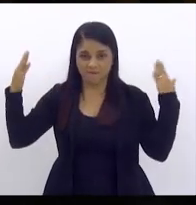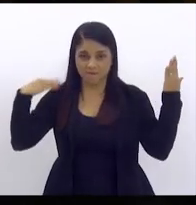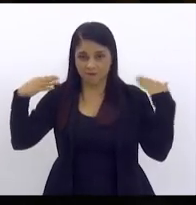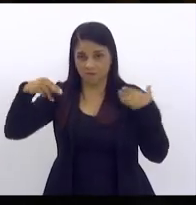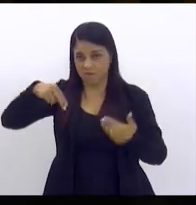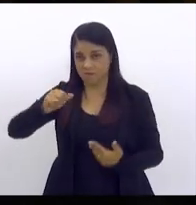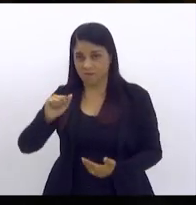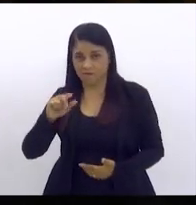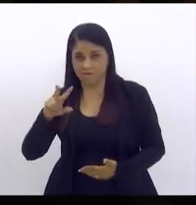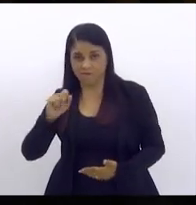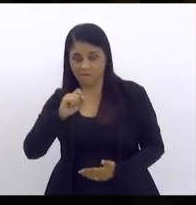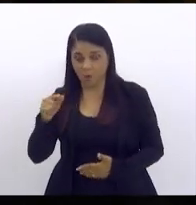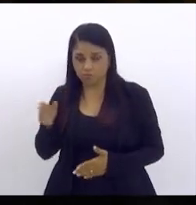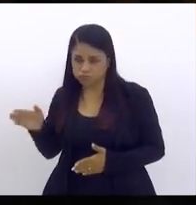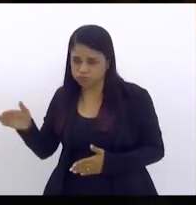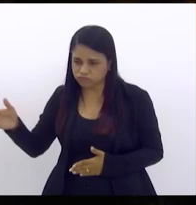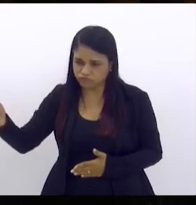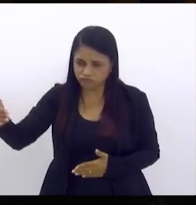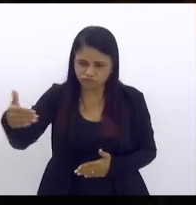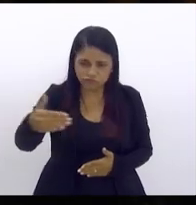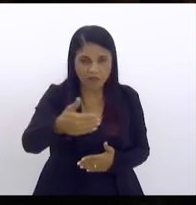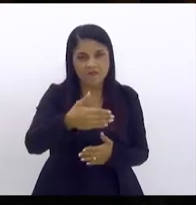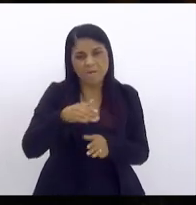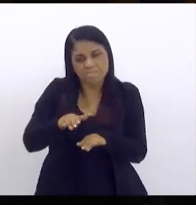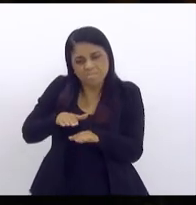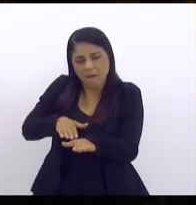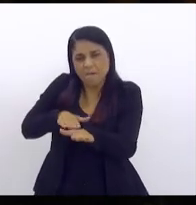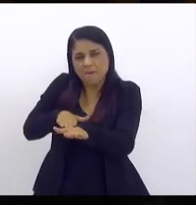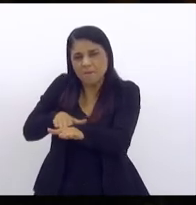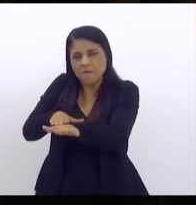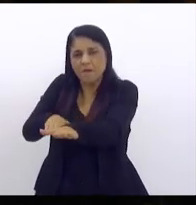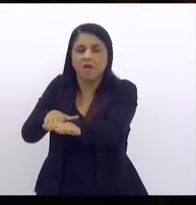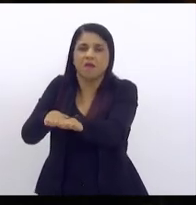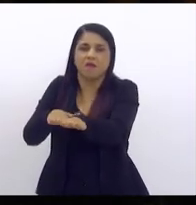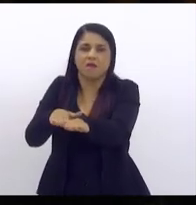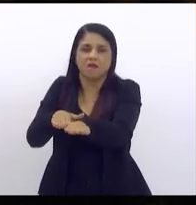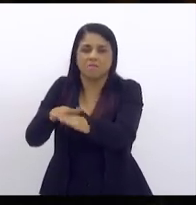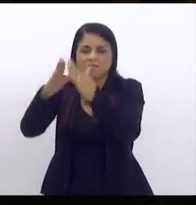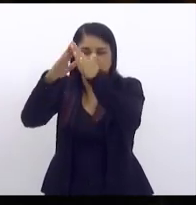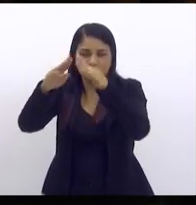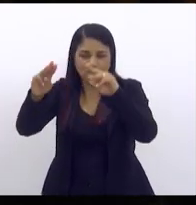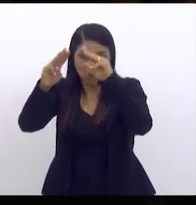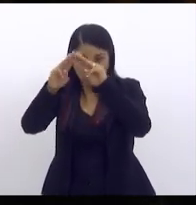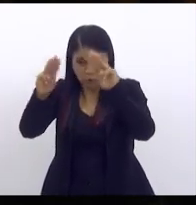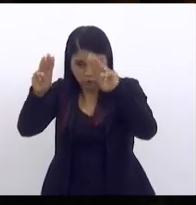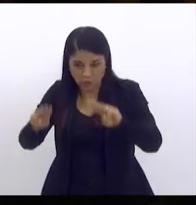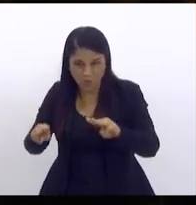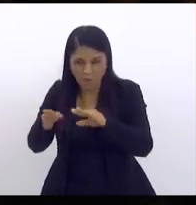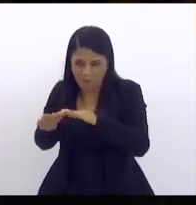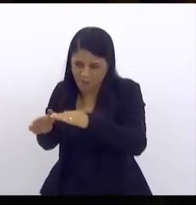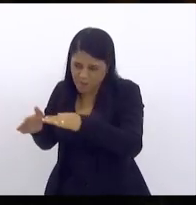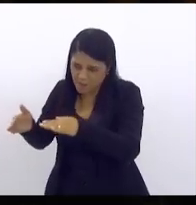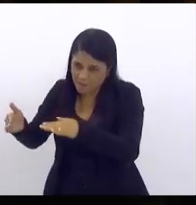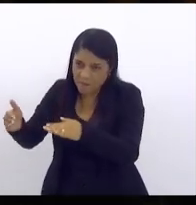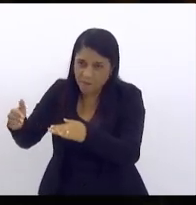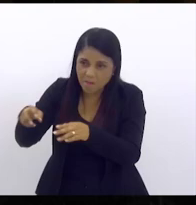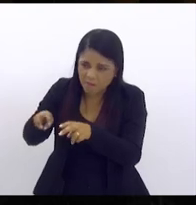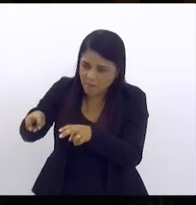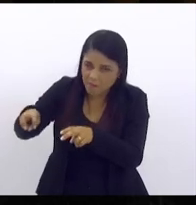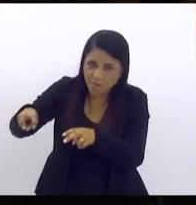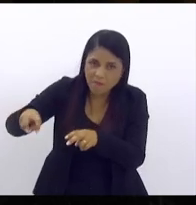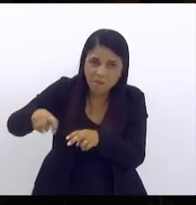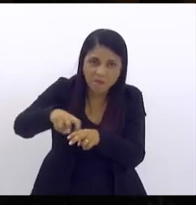a extensão do aterro do Flamengo, passando do museu, causando um verdadeiro inferno para o cidadão do Rio de Janeiro. Deputado Felipe